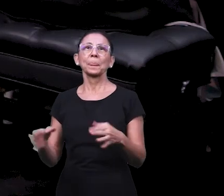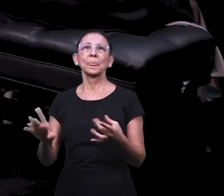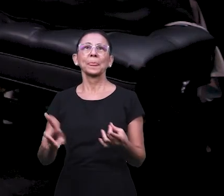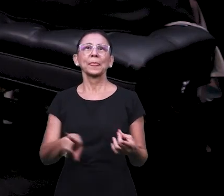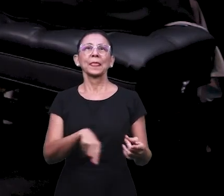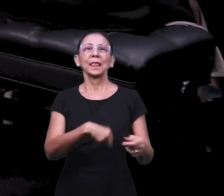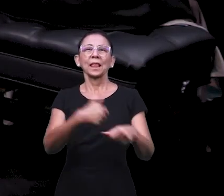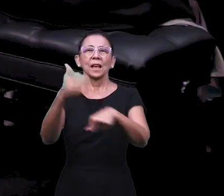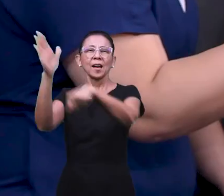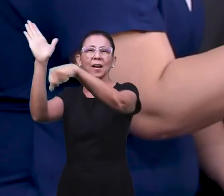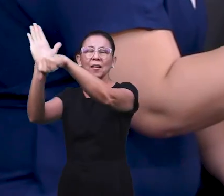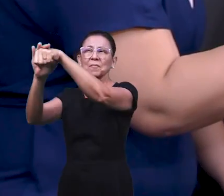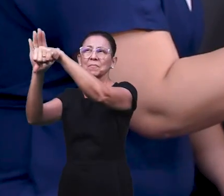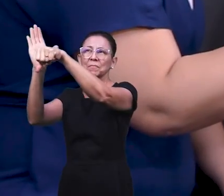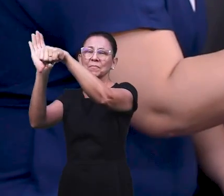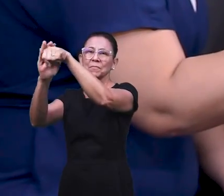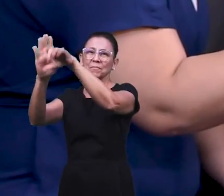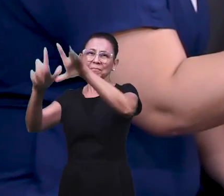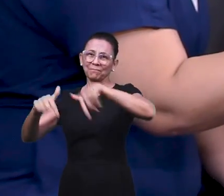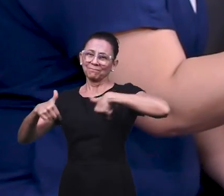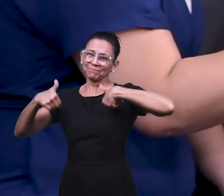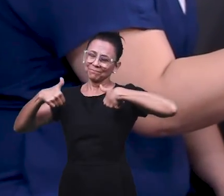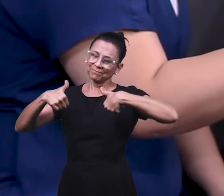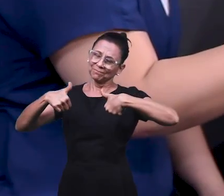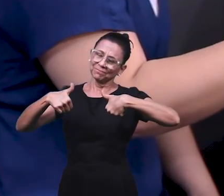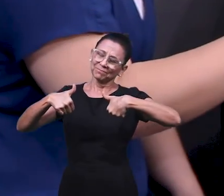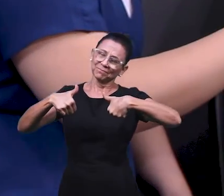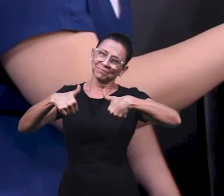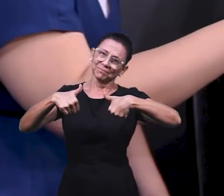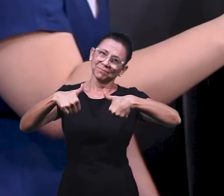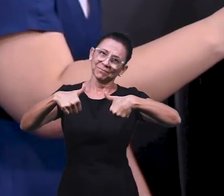Ele agirá.